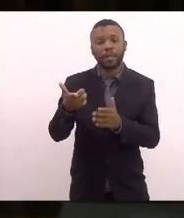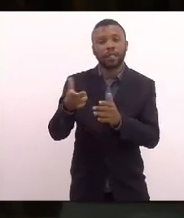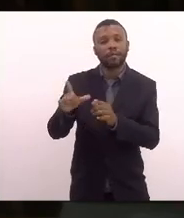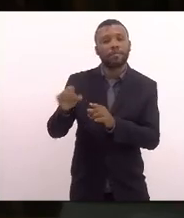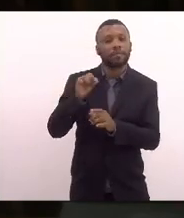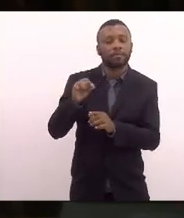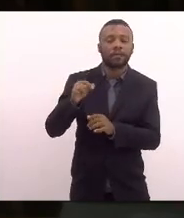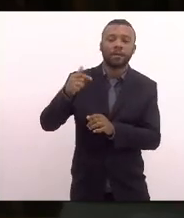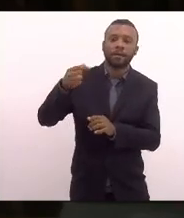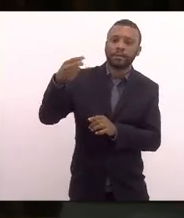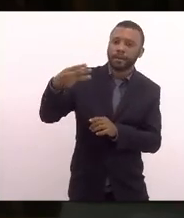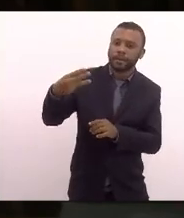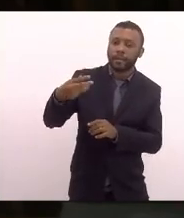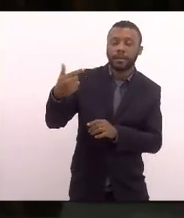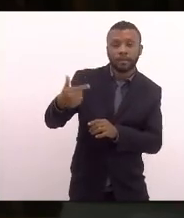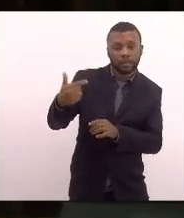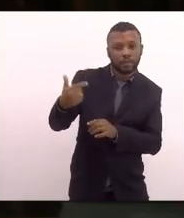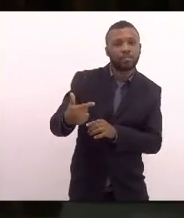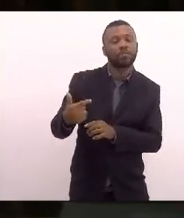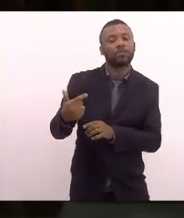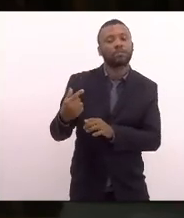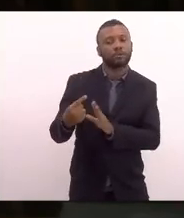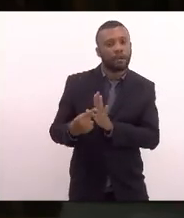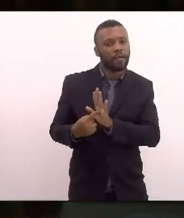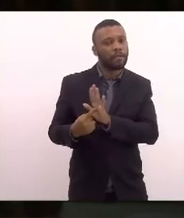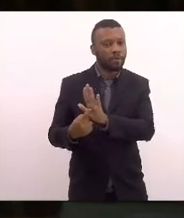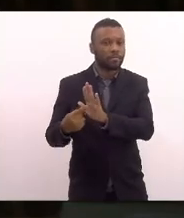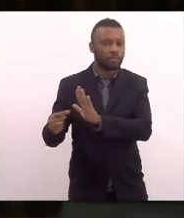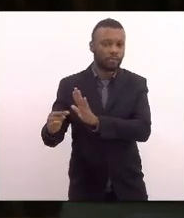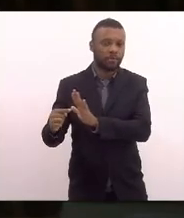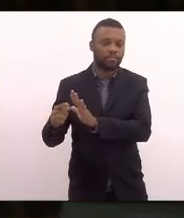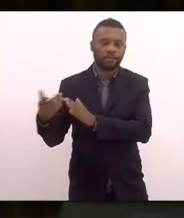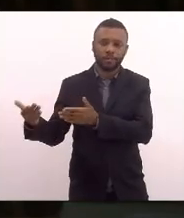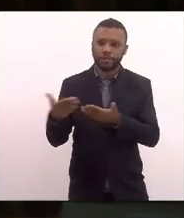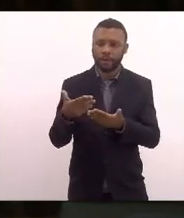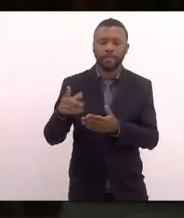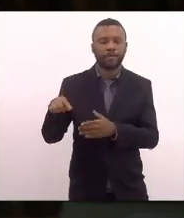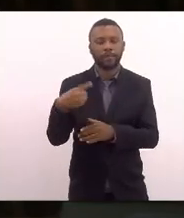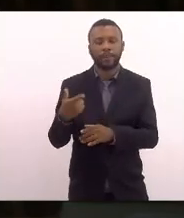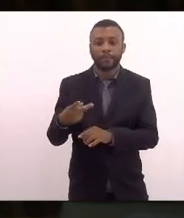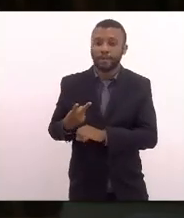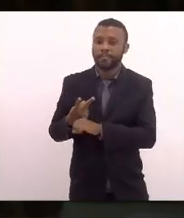segundo lugar, respectivamente, para recebermos o prêmio.